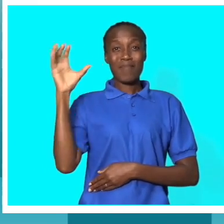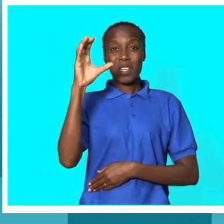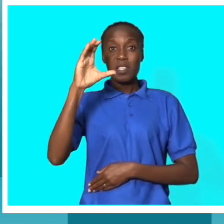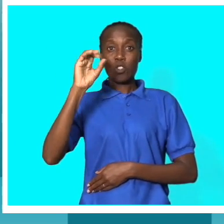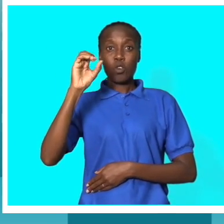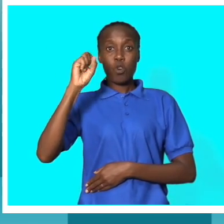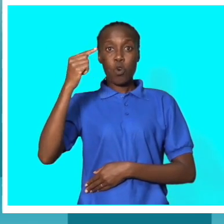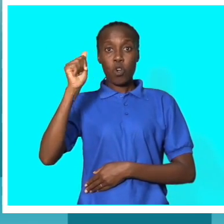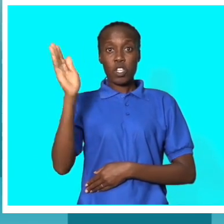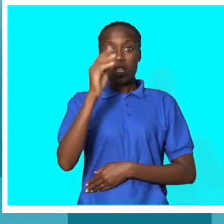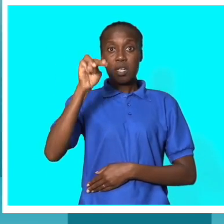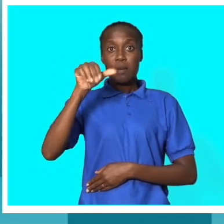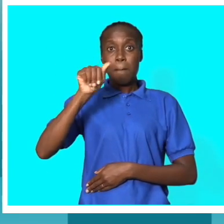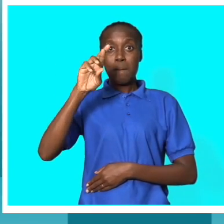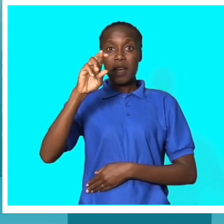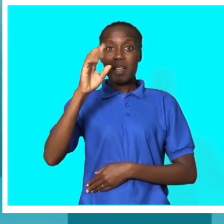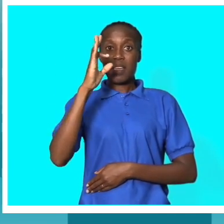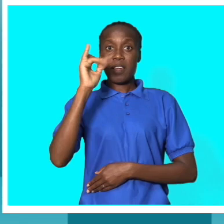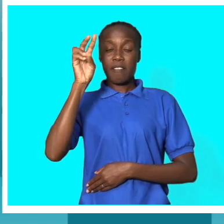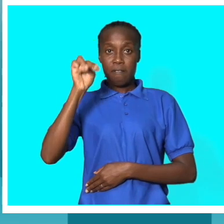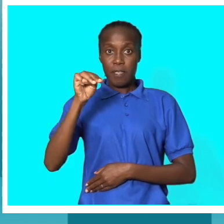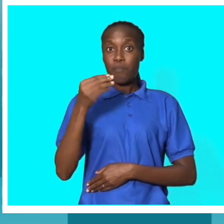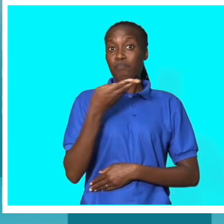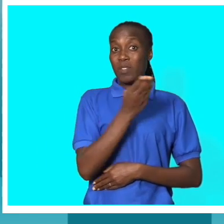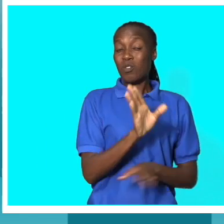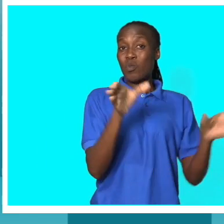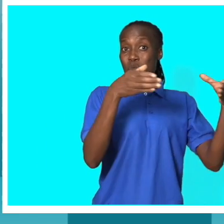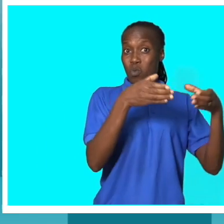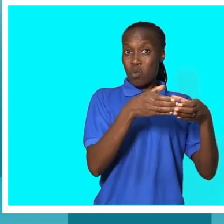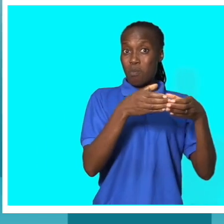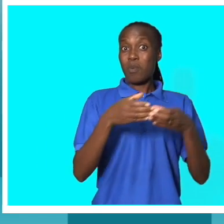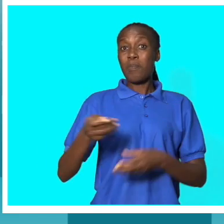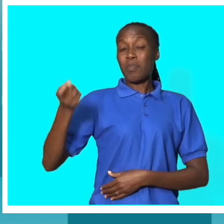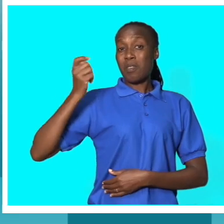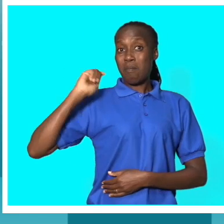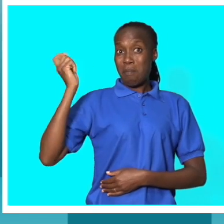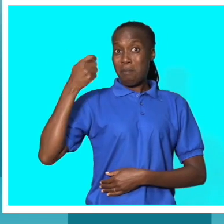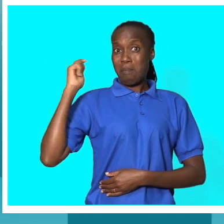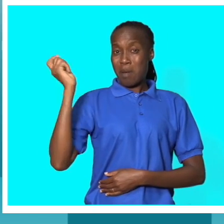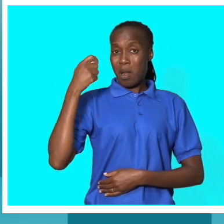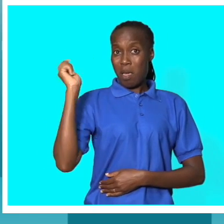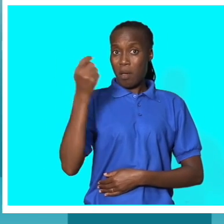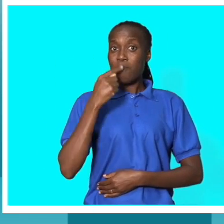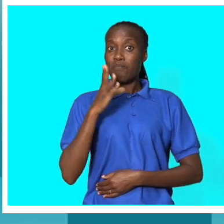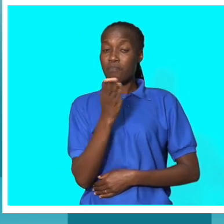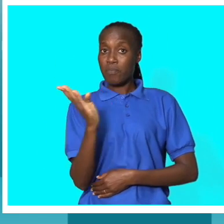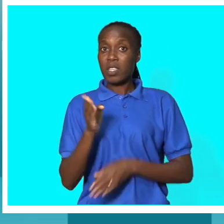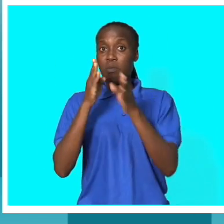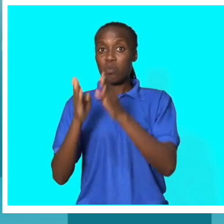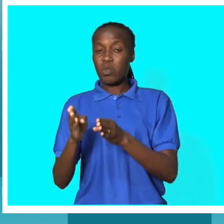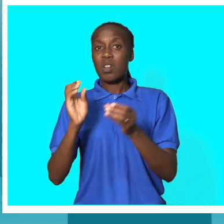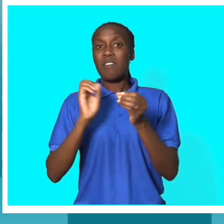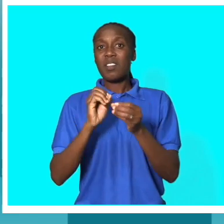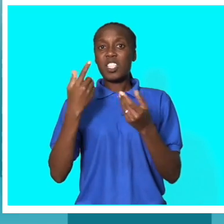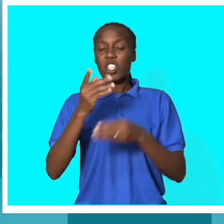modesto Malaua. Desportistas moçambicanos ouvidos pela TV Surdo consideram que este